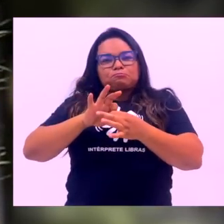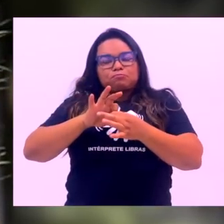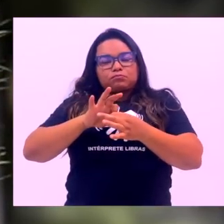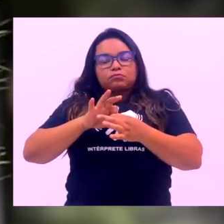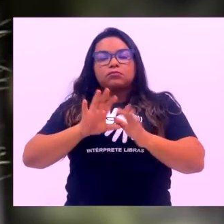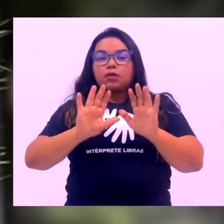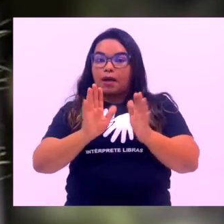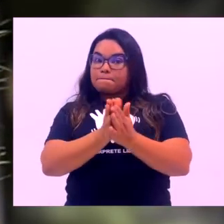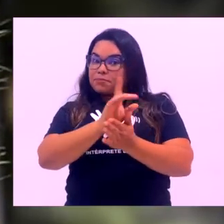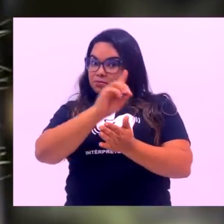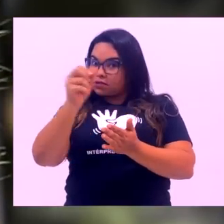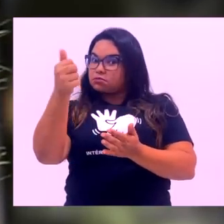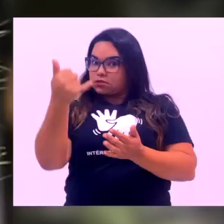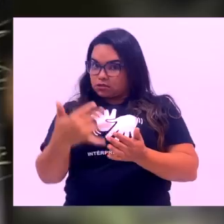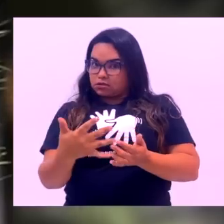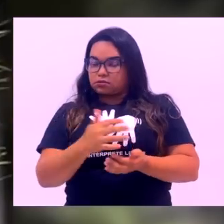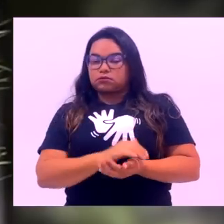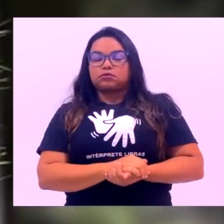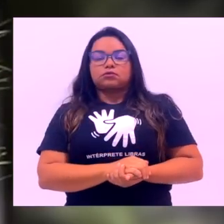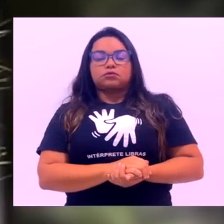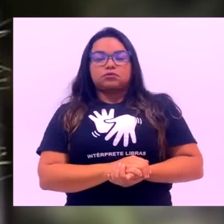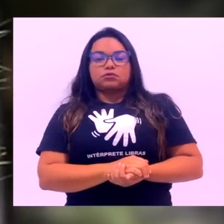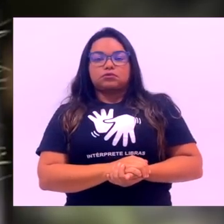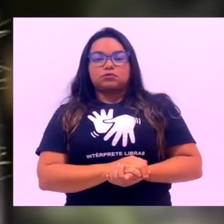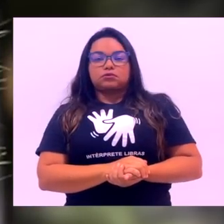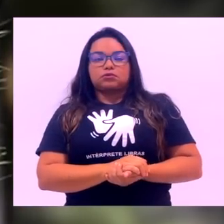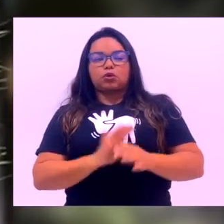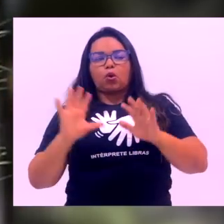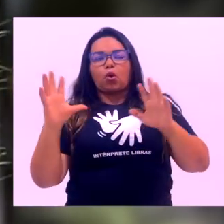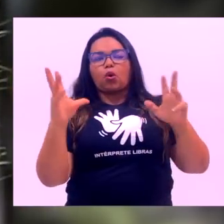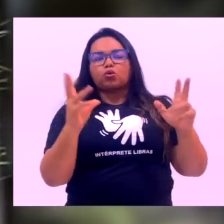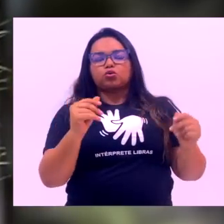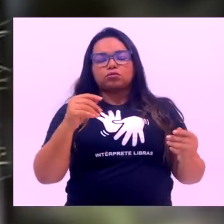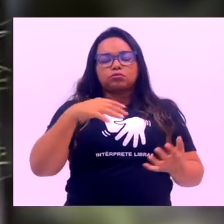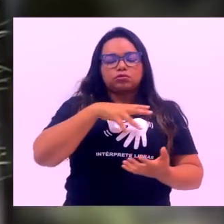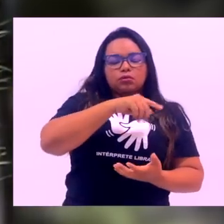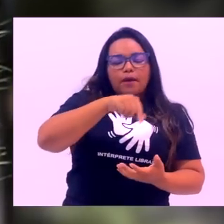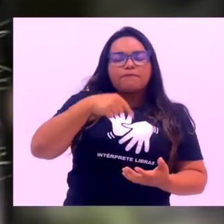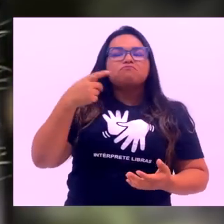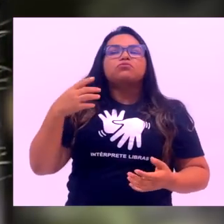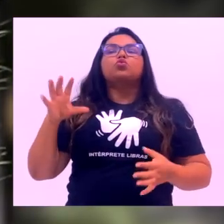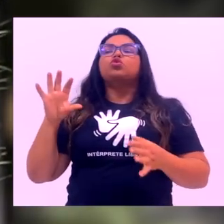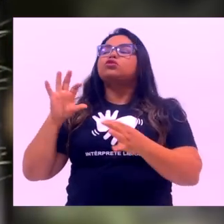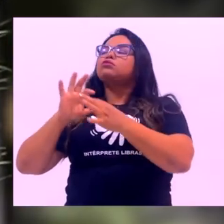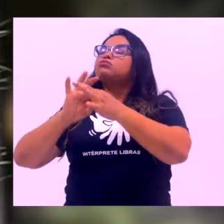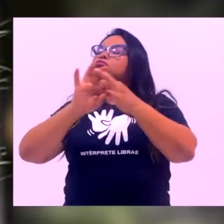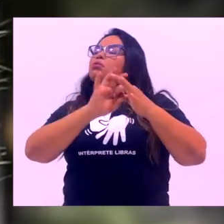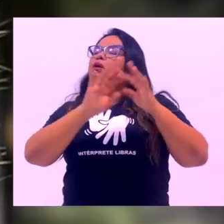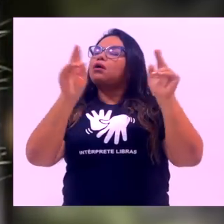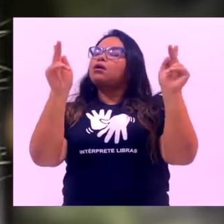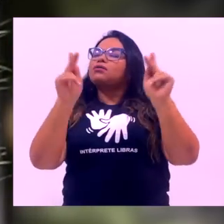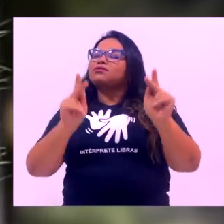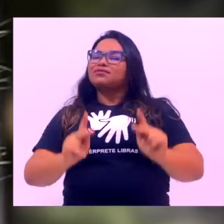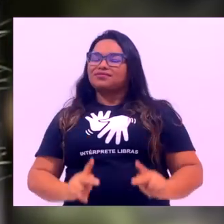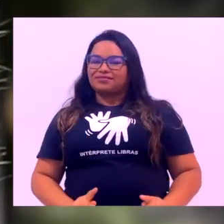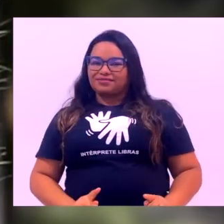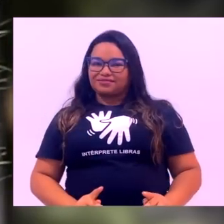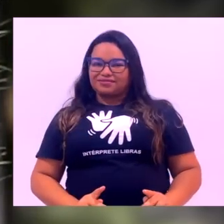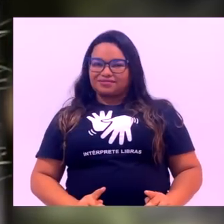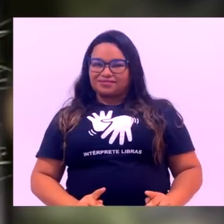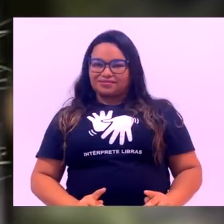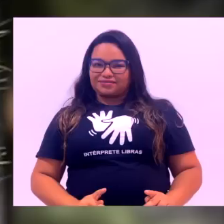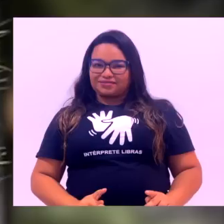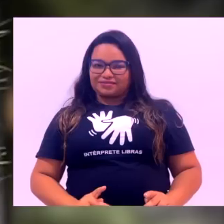E como é que nós sabemos disso? Porque a Bíblia diz, quando eles disserem paz, paz,